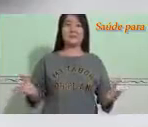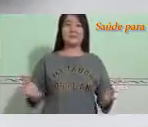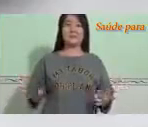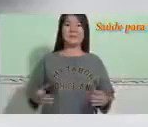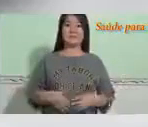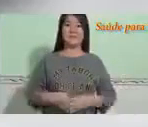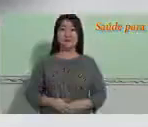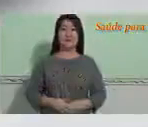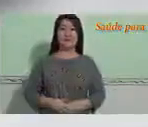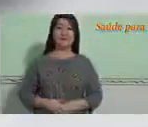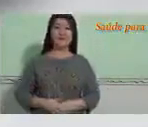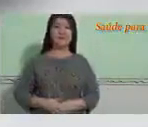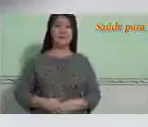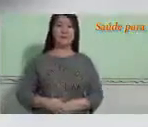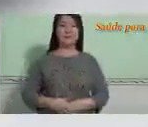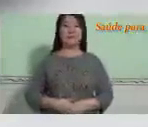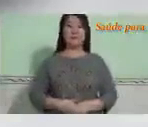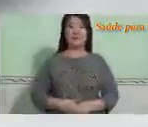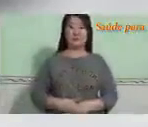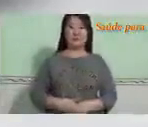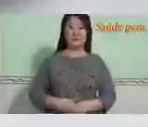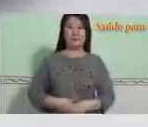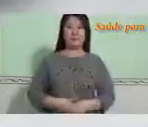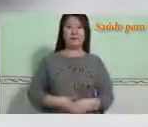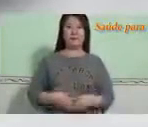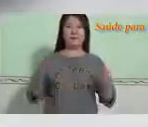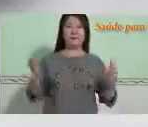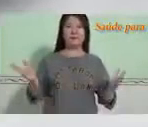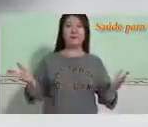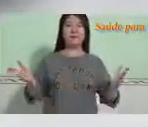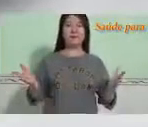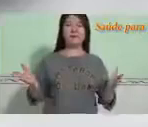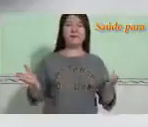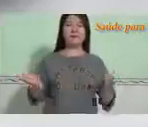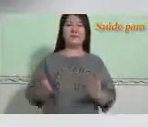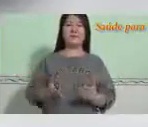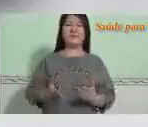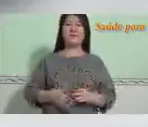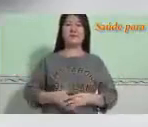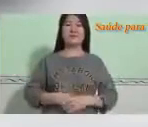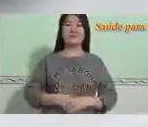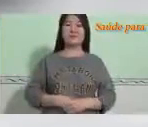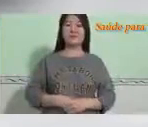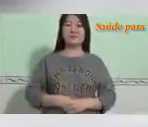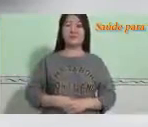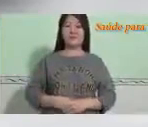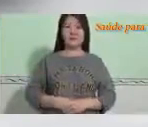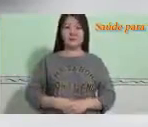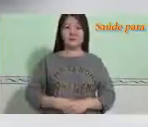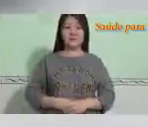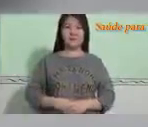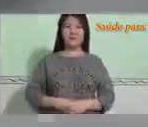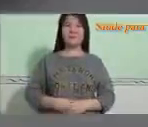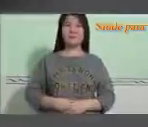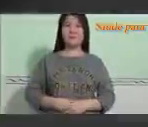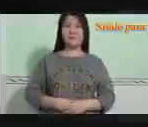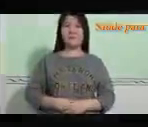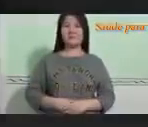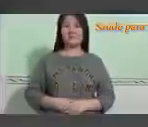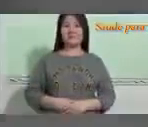O que fazer? 2 pontos. É importante ir ao hospital para iniciar o tratamento com antibióticos diretamente na veia